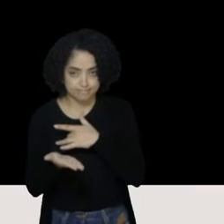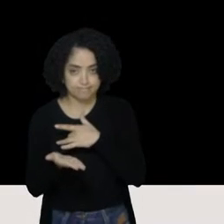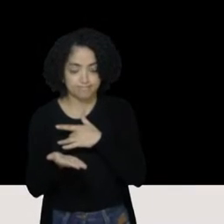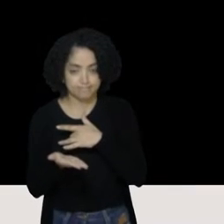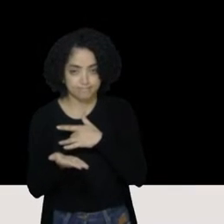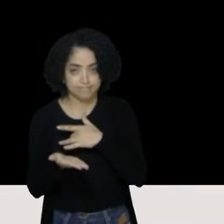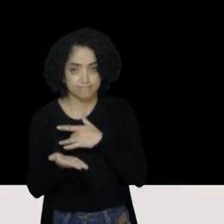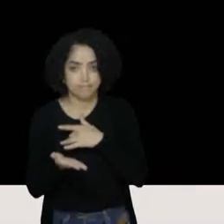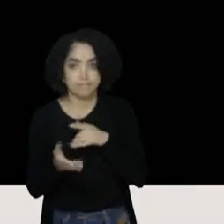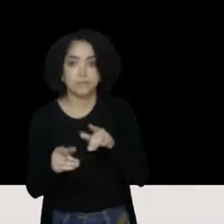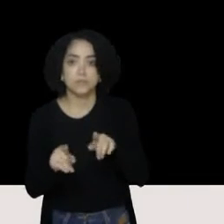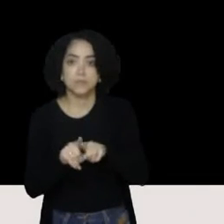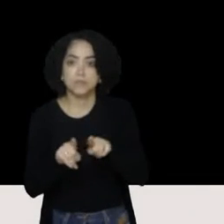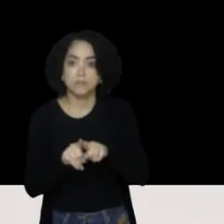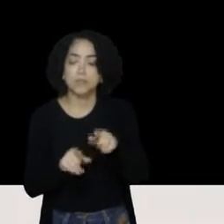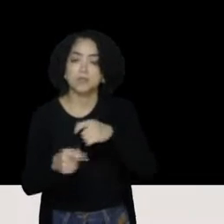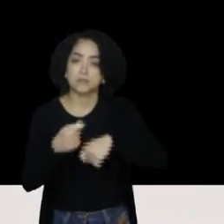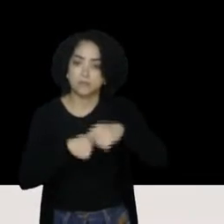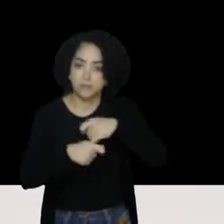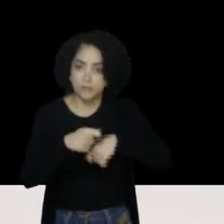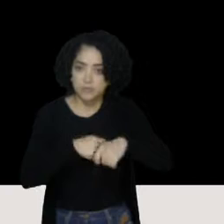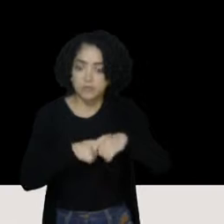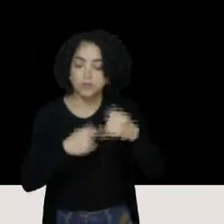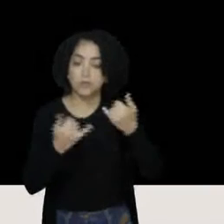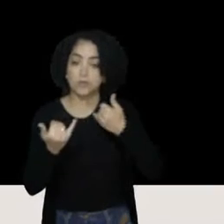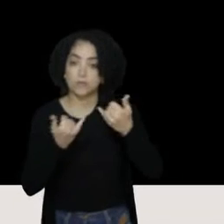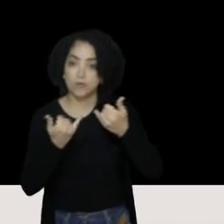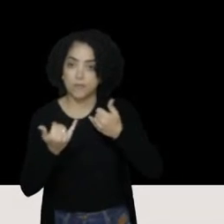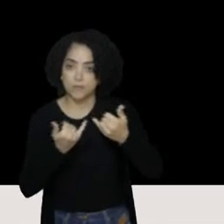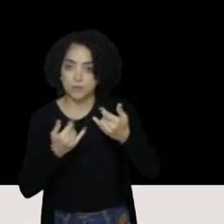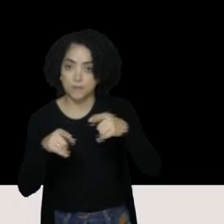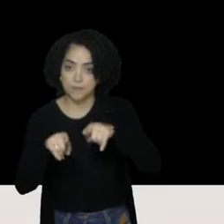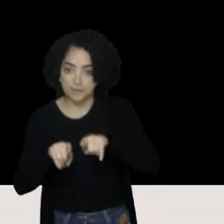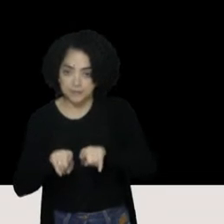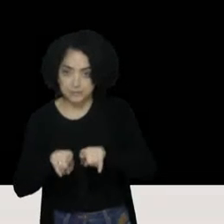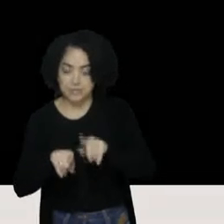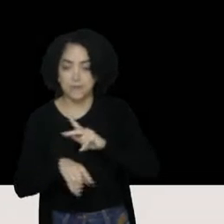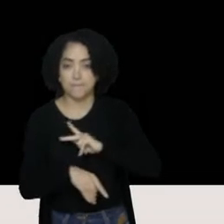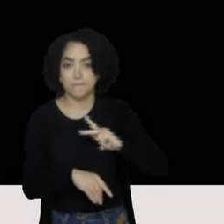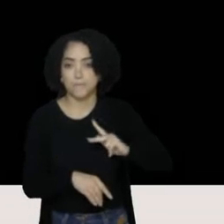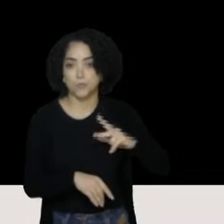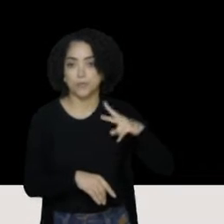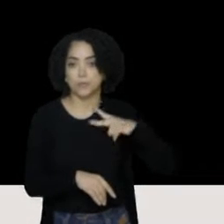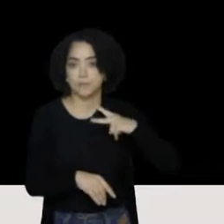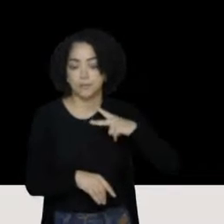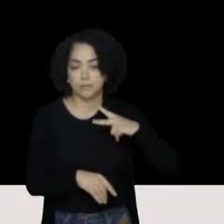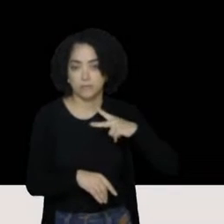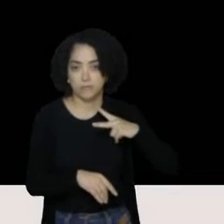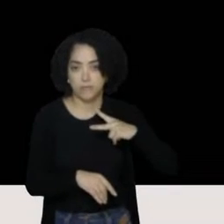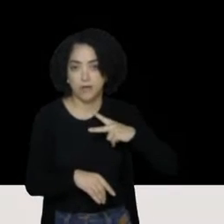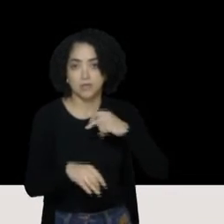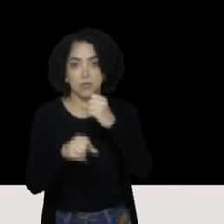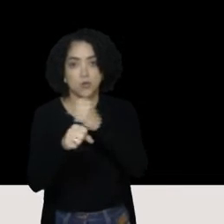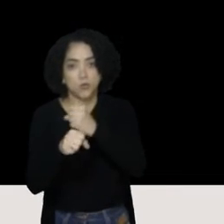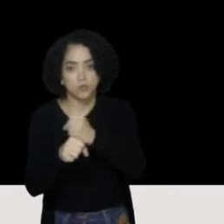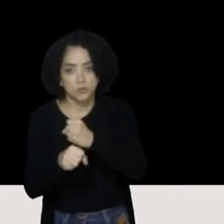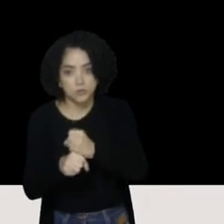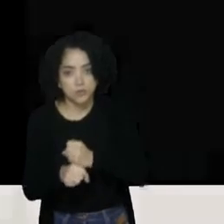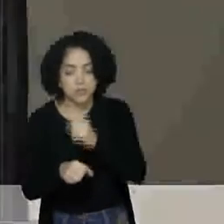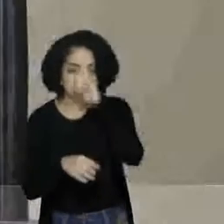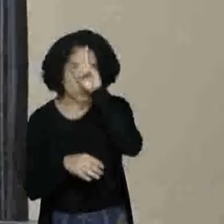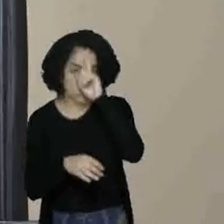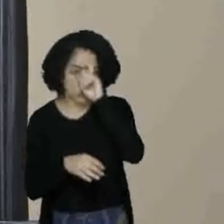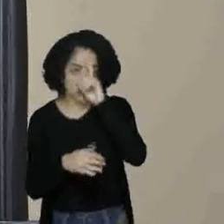secretário de Estado da Fazenda informações acerca da parceria público-privada para construção do complexo